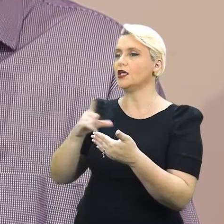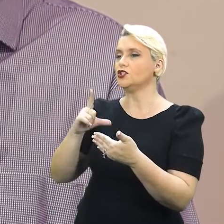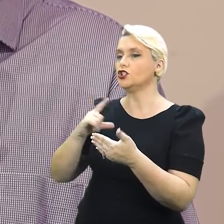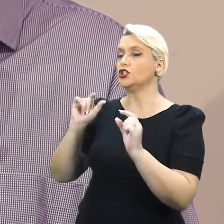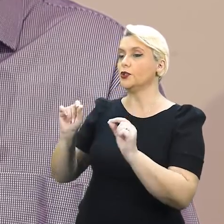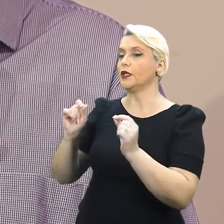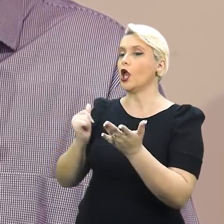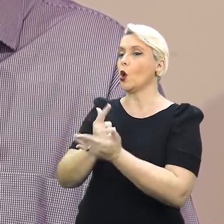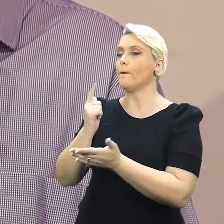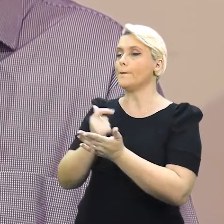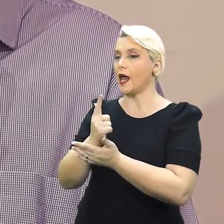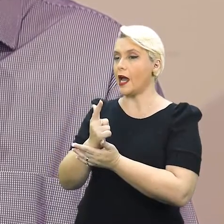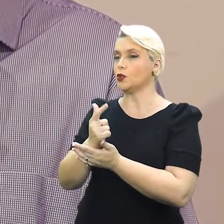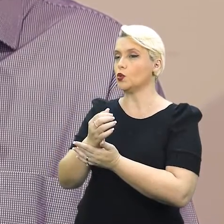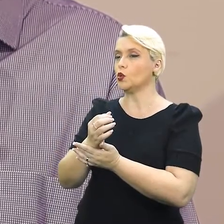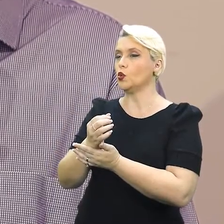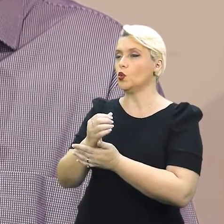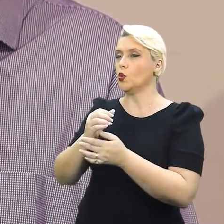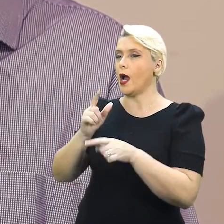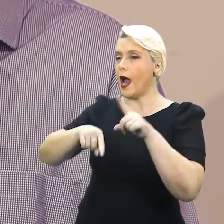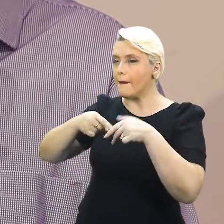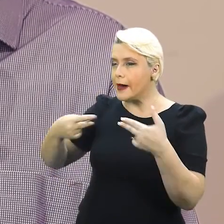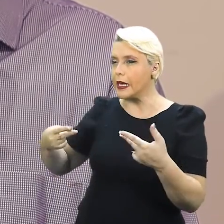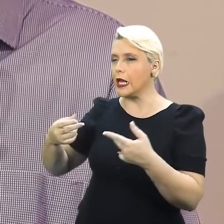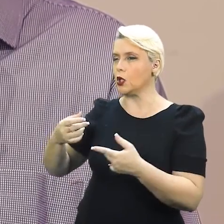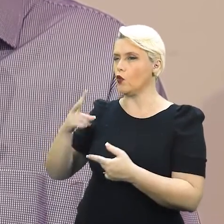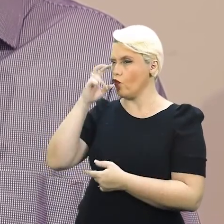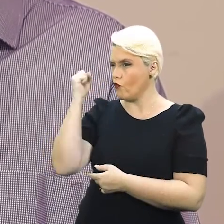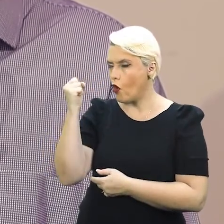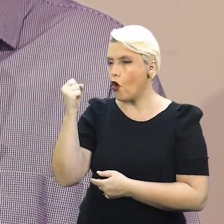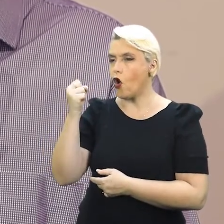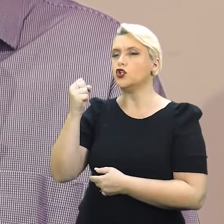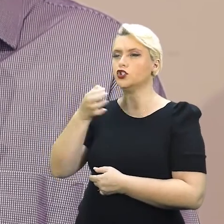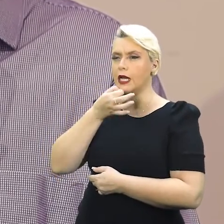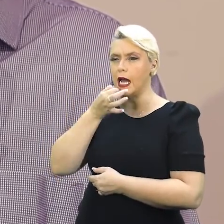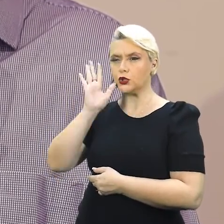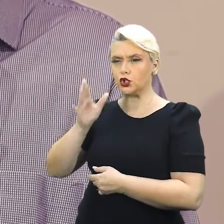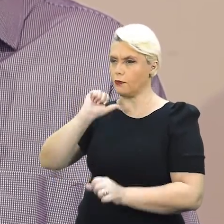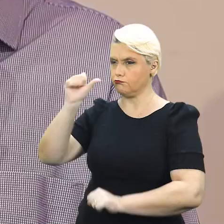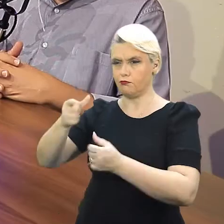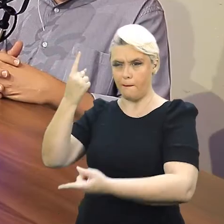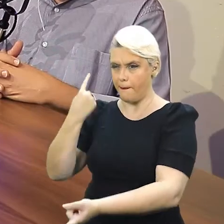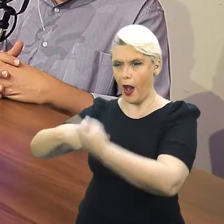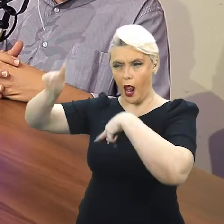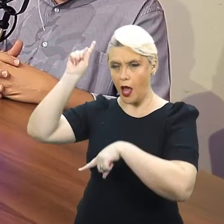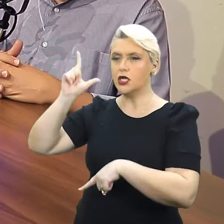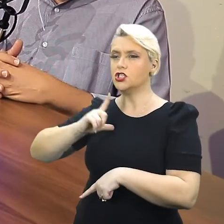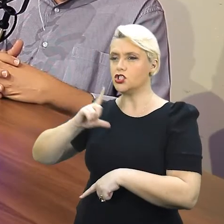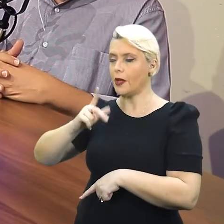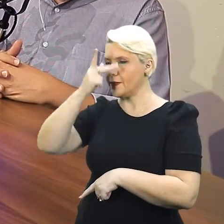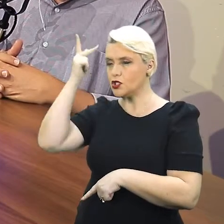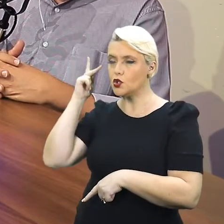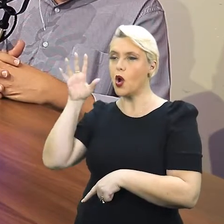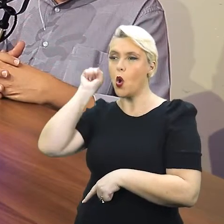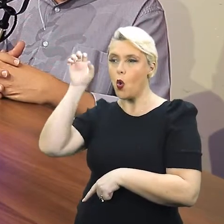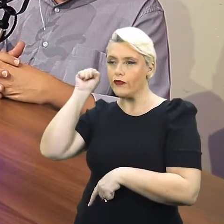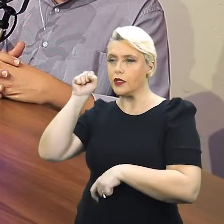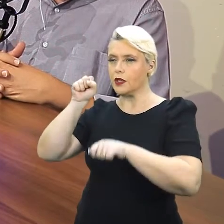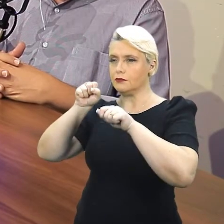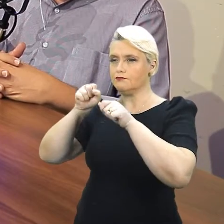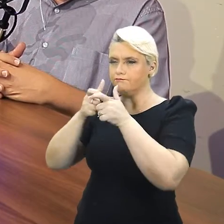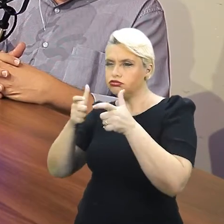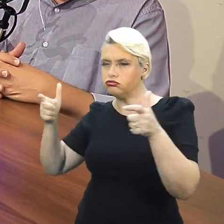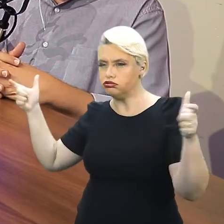um transmissor potente, a rádio já era outra emissora e já tinha uma grande audiência e um grande